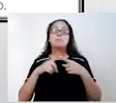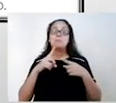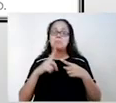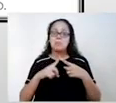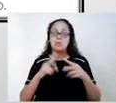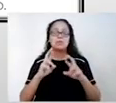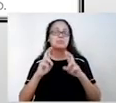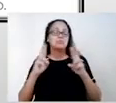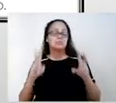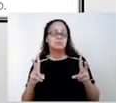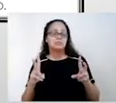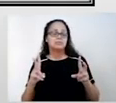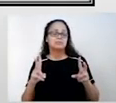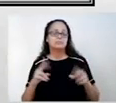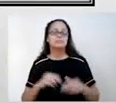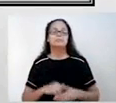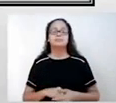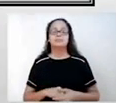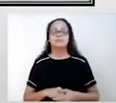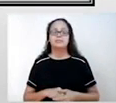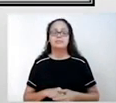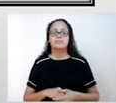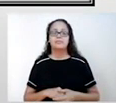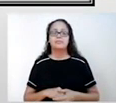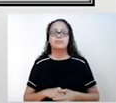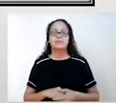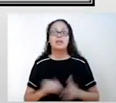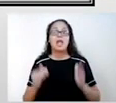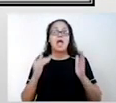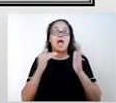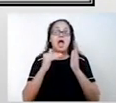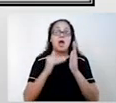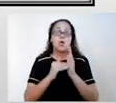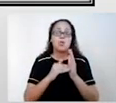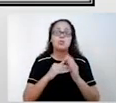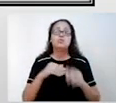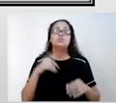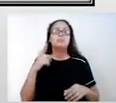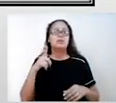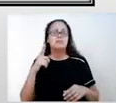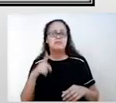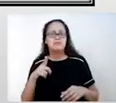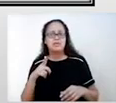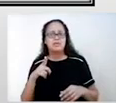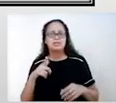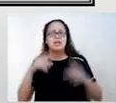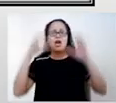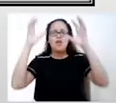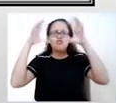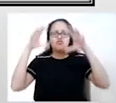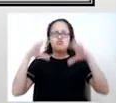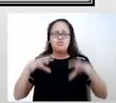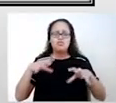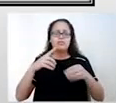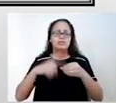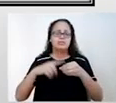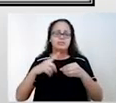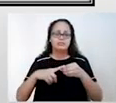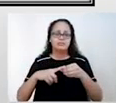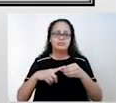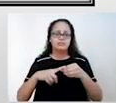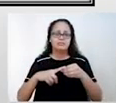tão extraordinário assim. A última vez que choveu na cidade foi na noite em que Luna Clara